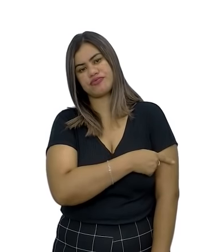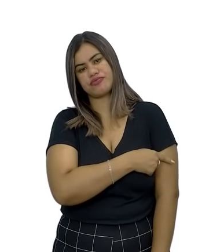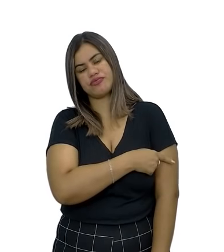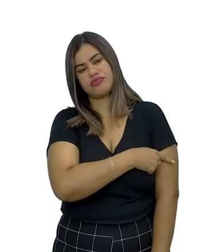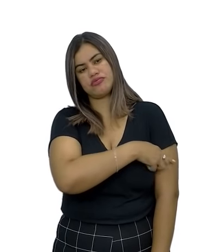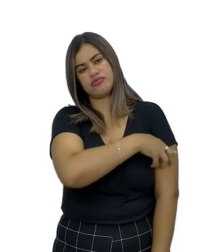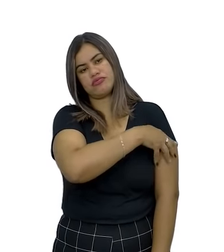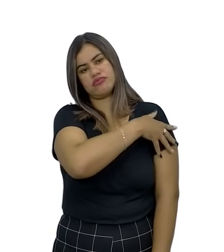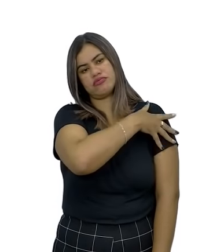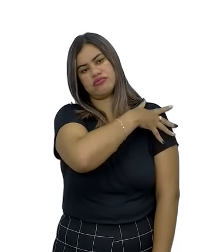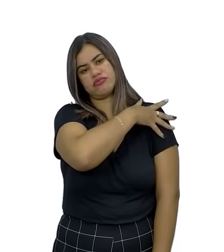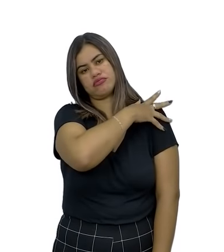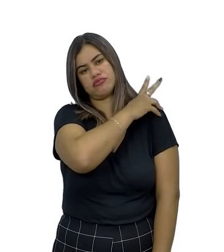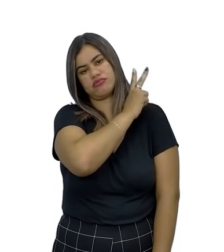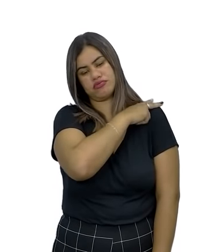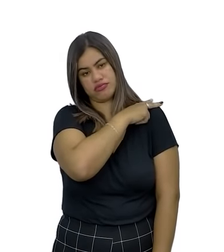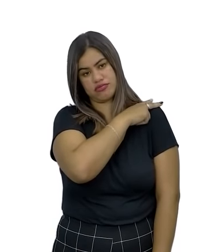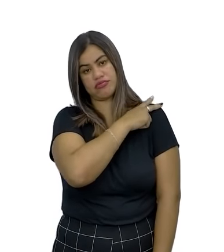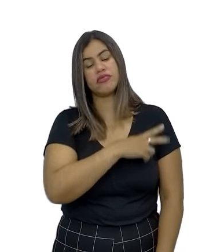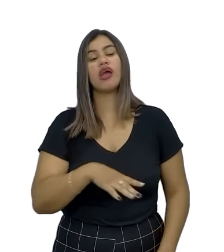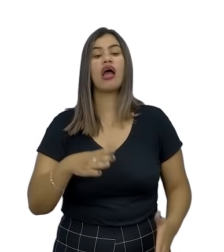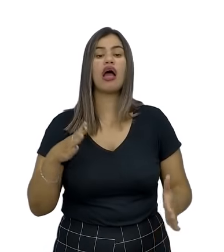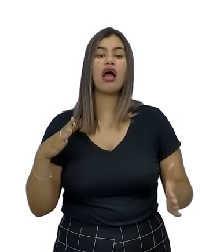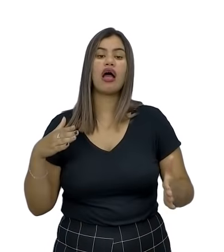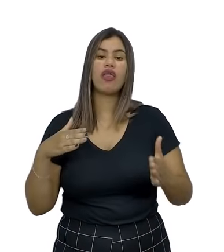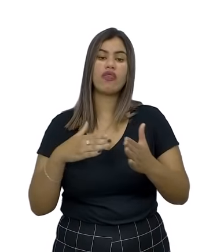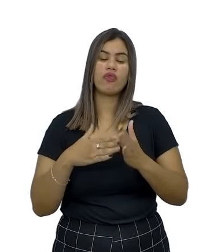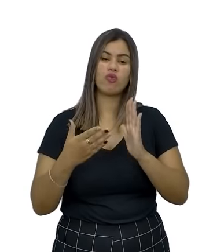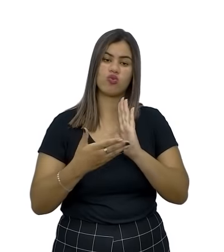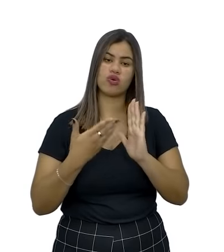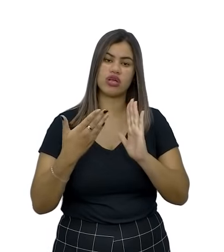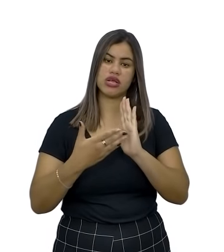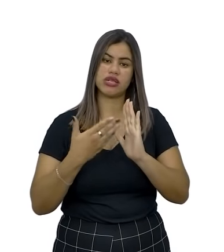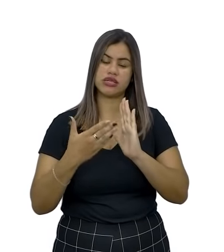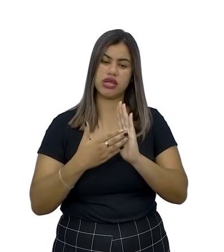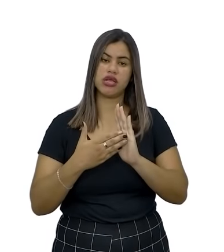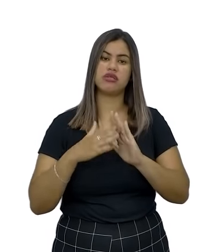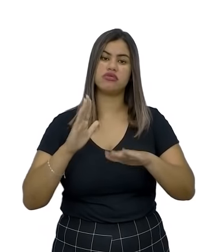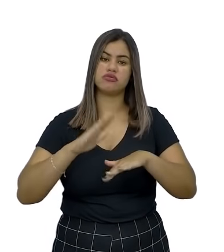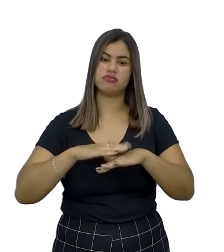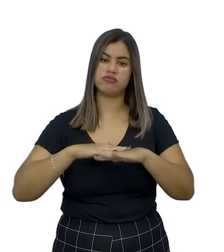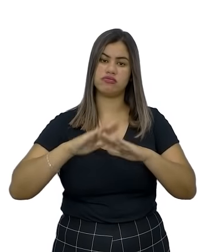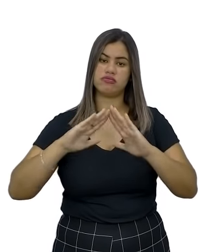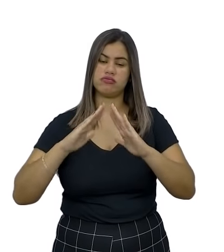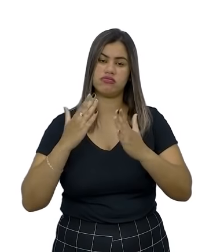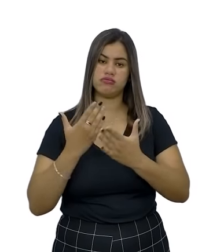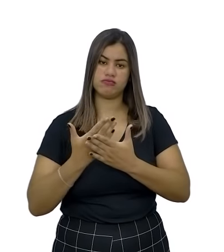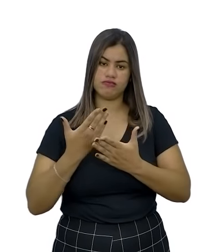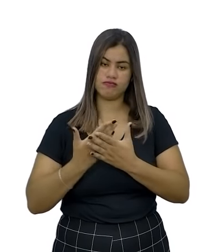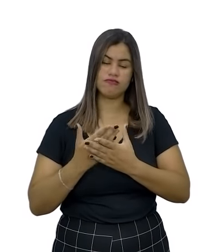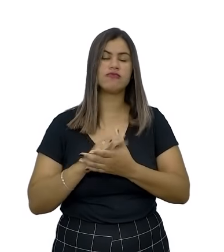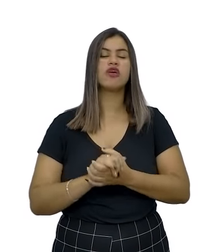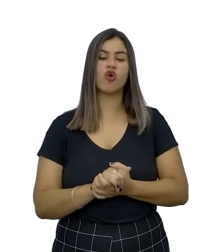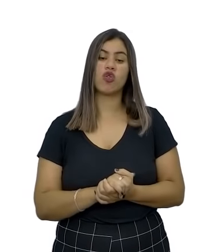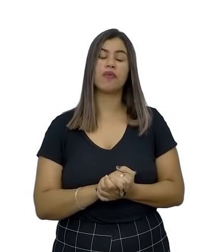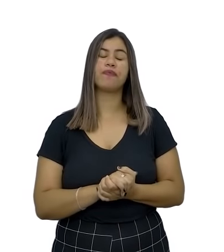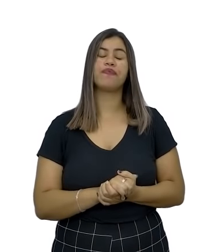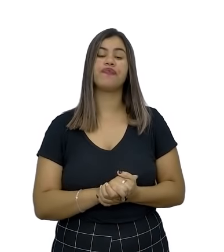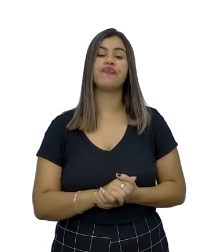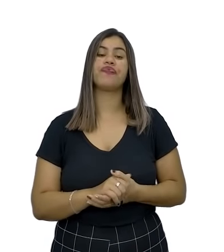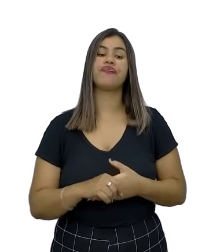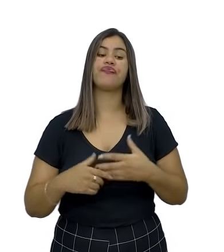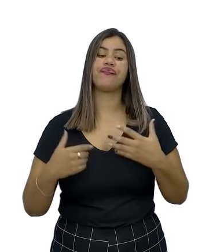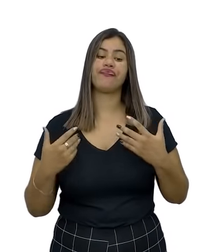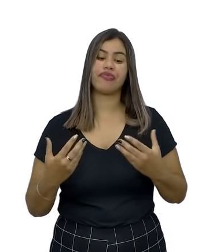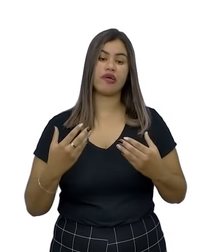ensino médio, e o caderno de São Paulo Faz Escola, da terceira série do ensino médio. Então, aqui a gente